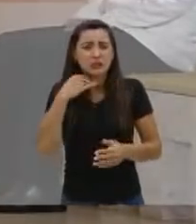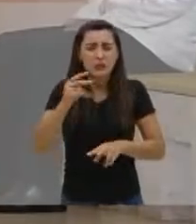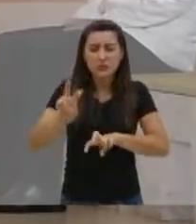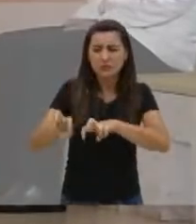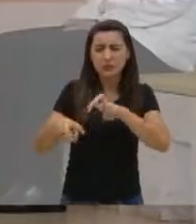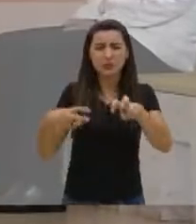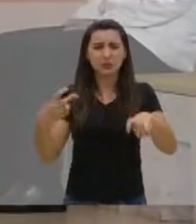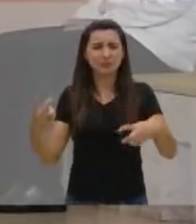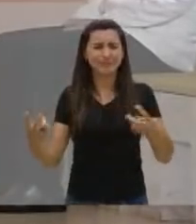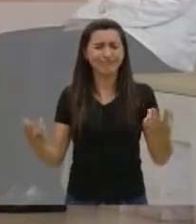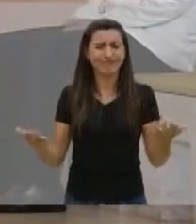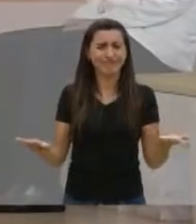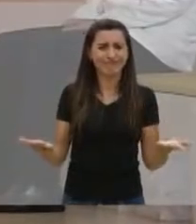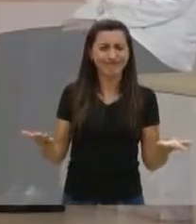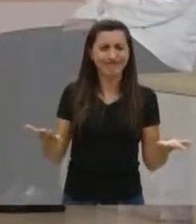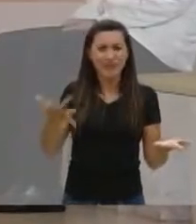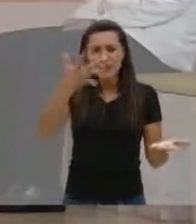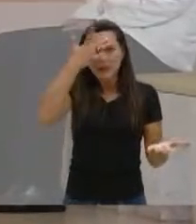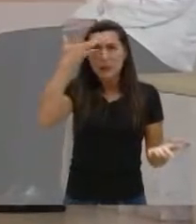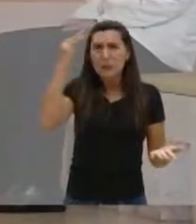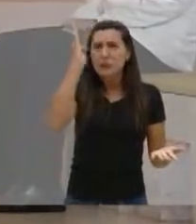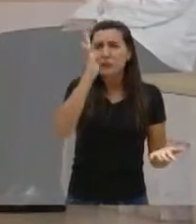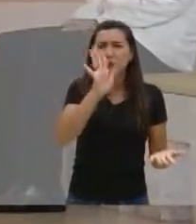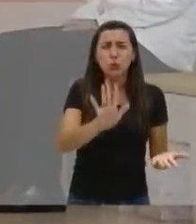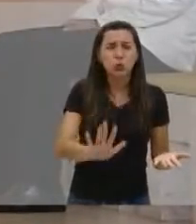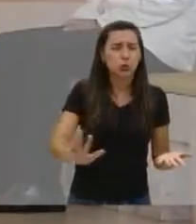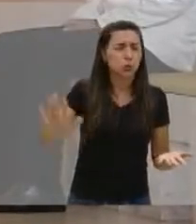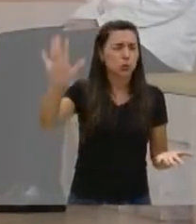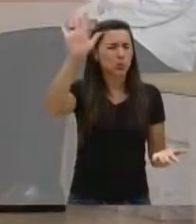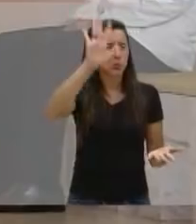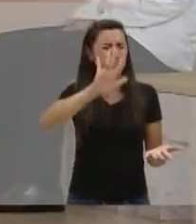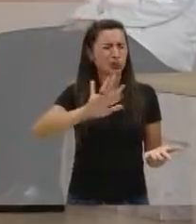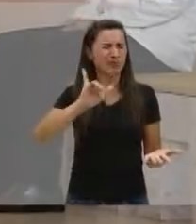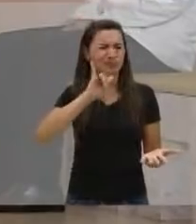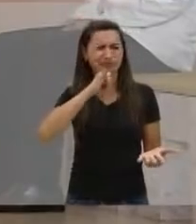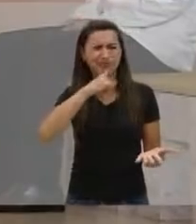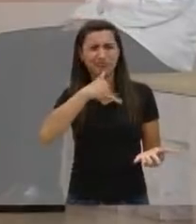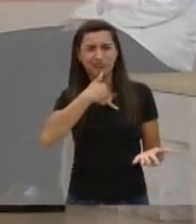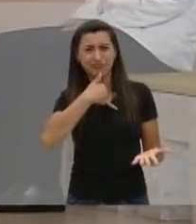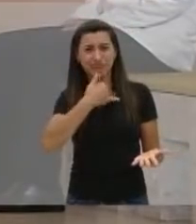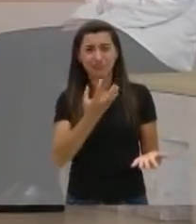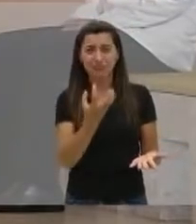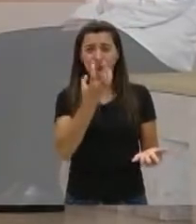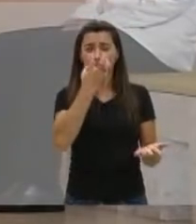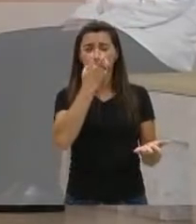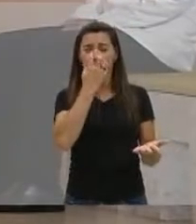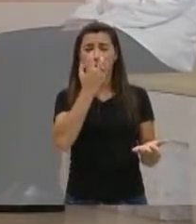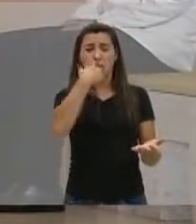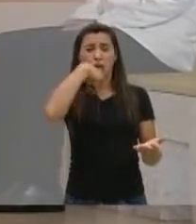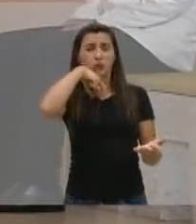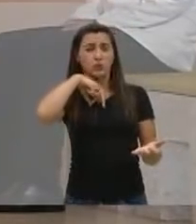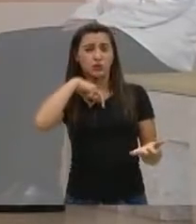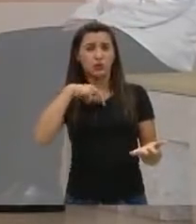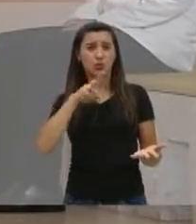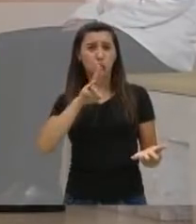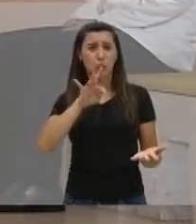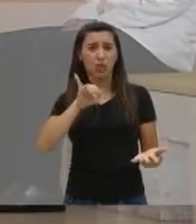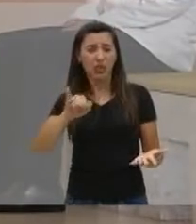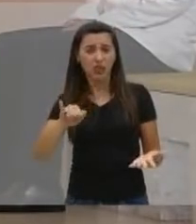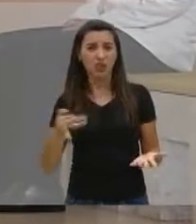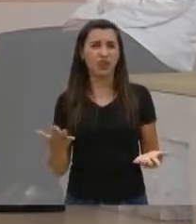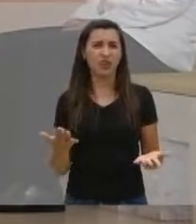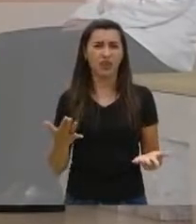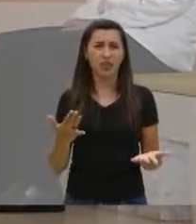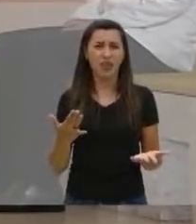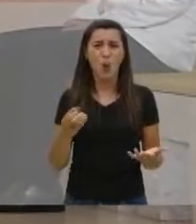agem no santuário, pessoas do Brasil inteiro, se não é pela intubação, é porque estão passando necessidades